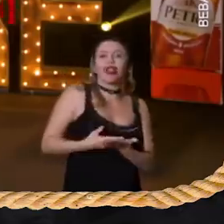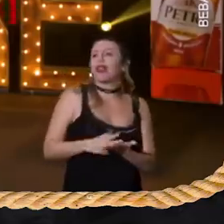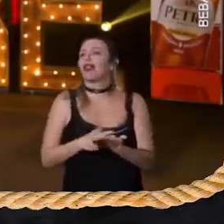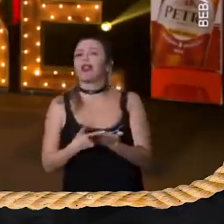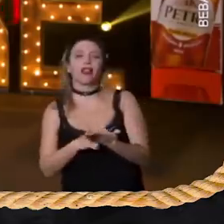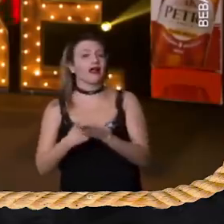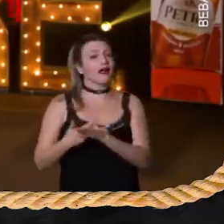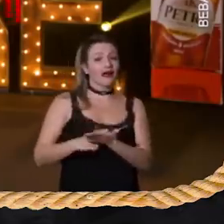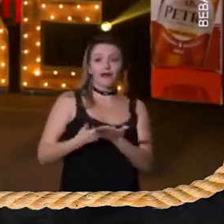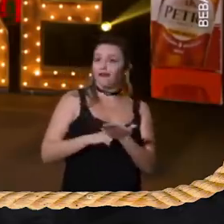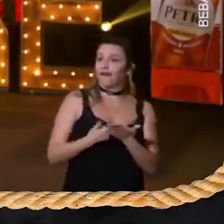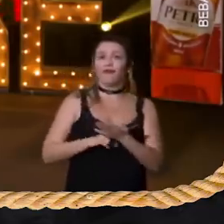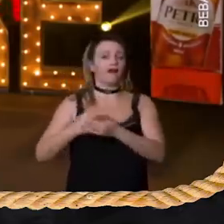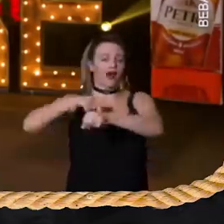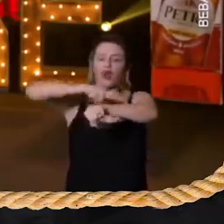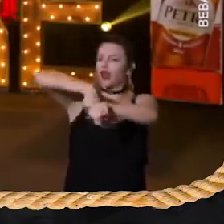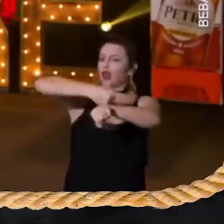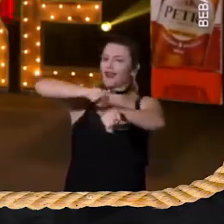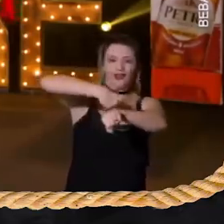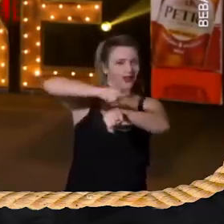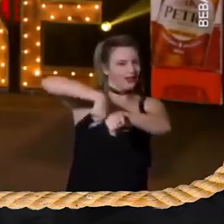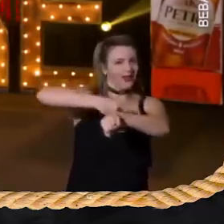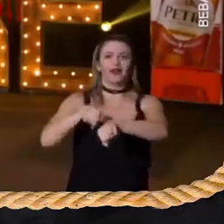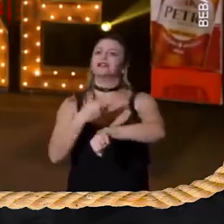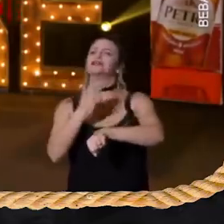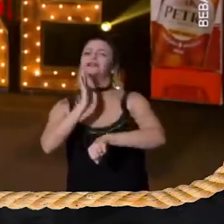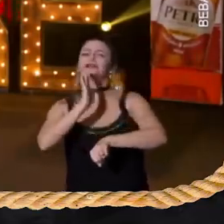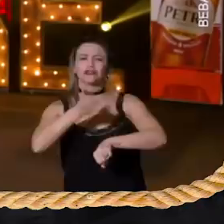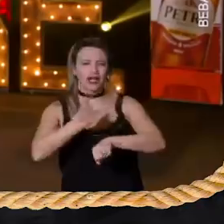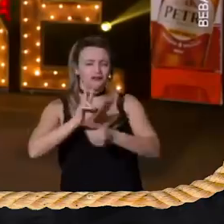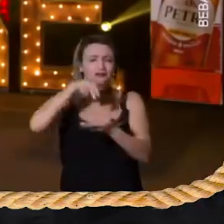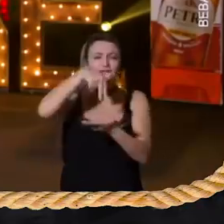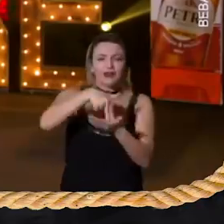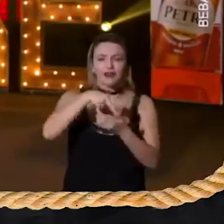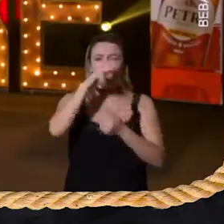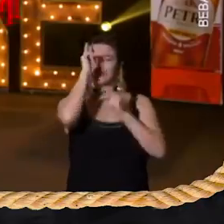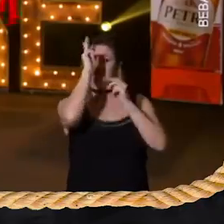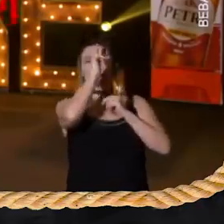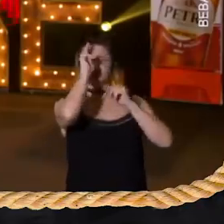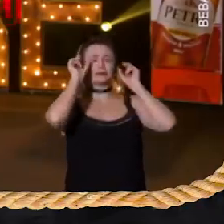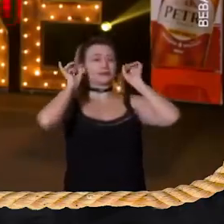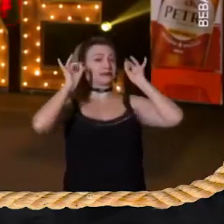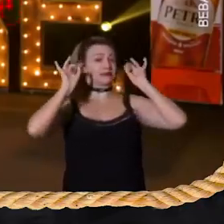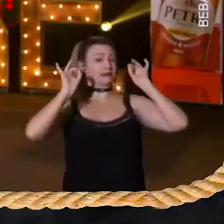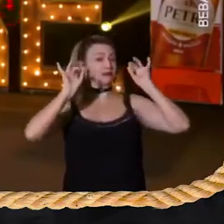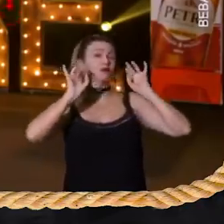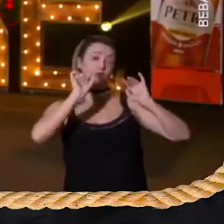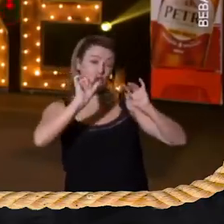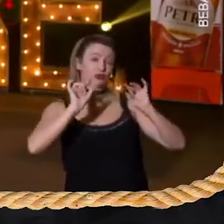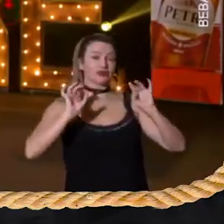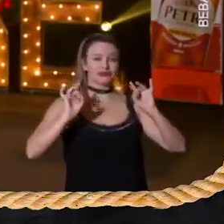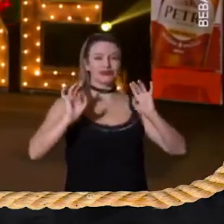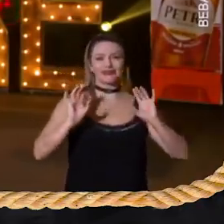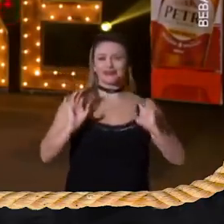Tô até agora virado. Aí cheguei com uma ressaca desgramenta, mas já tomei uma... E por falar em virar, vamos tomar um assim